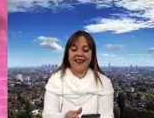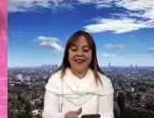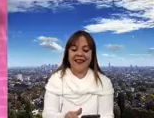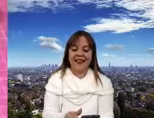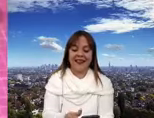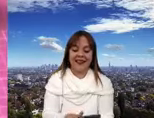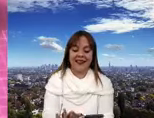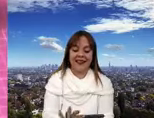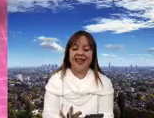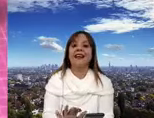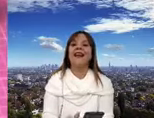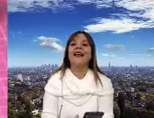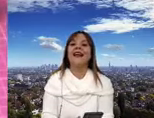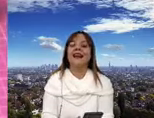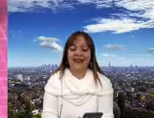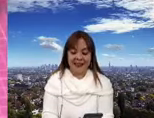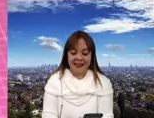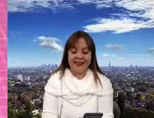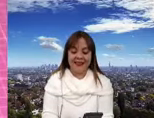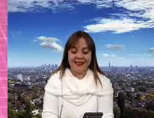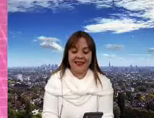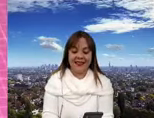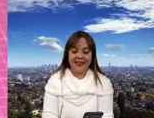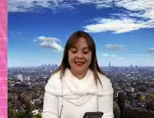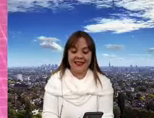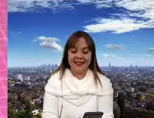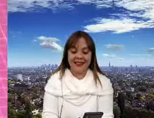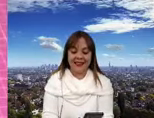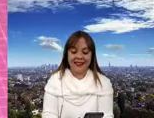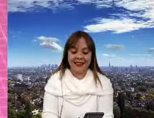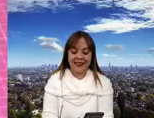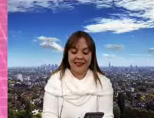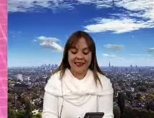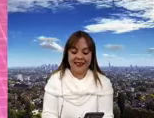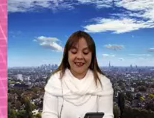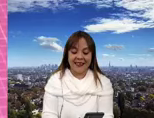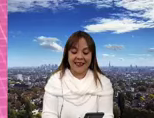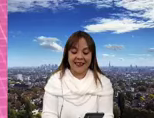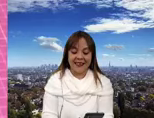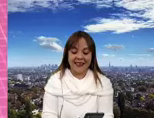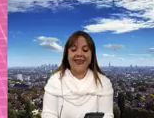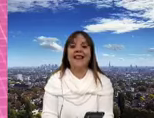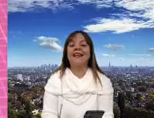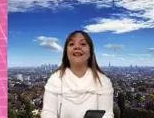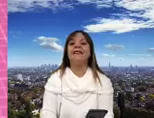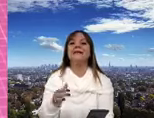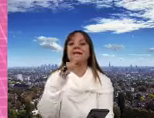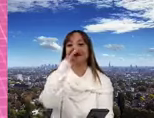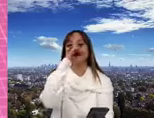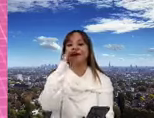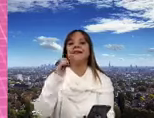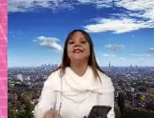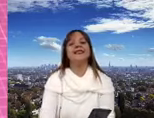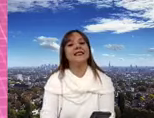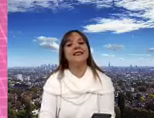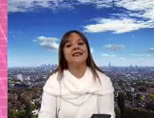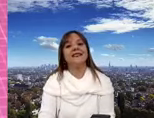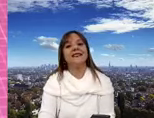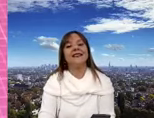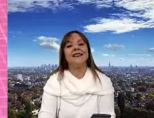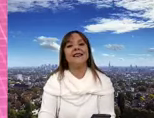o recheio. E o recheio, eu sempre indico, Lili, o papel Paraná com EVA para ficar bem durinho. Mas para caber